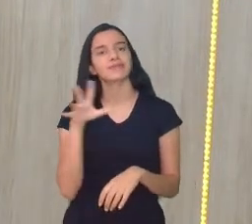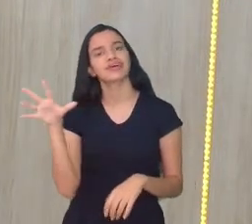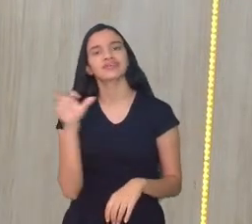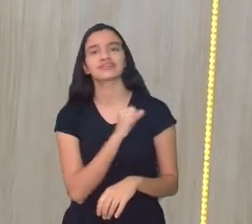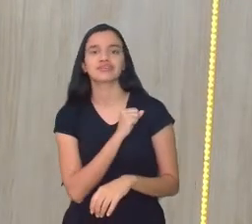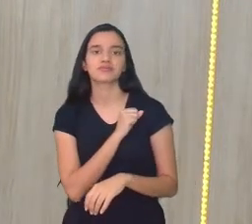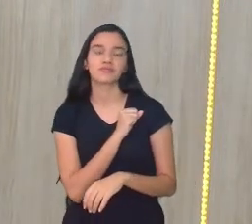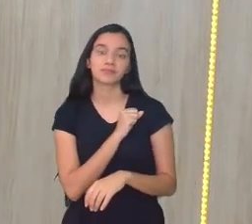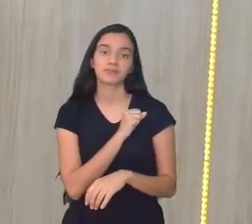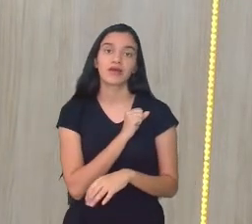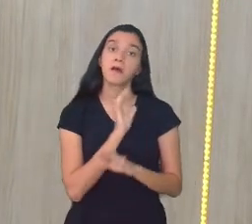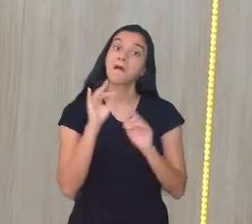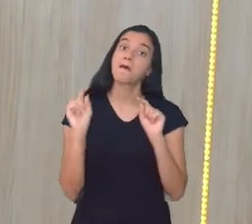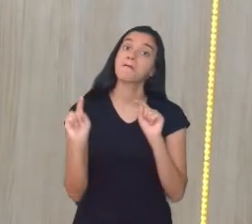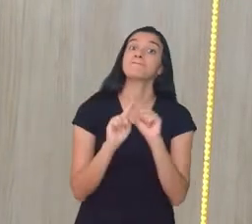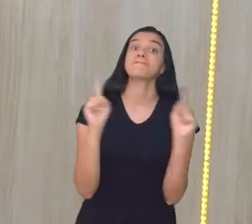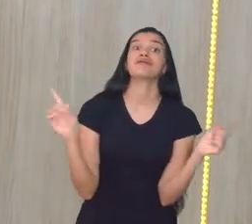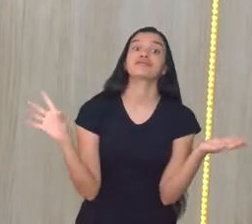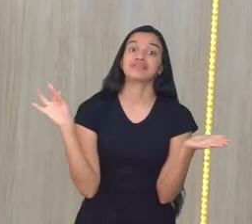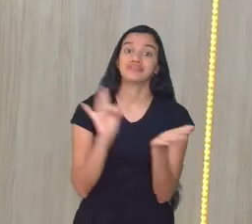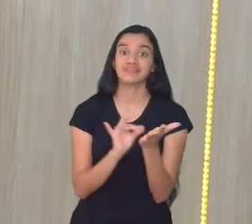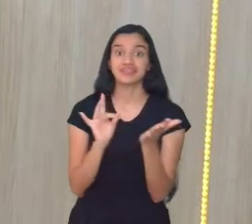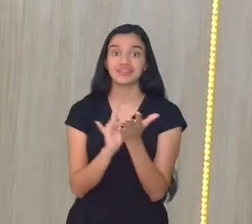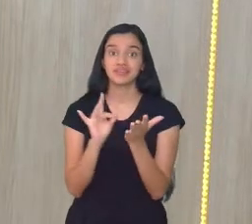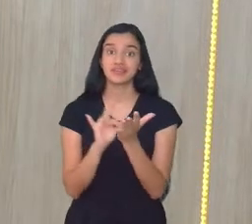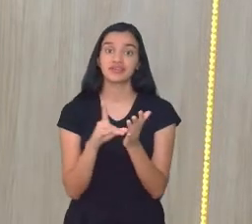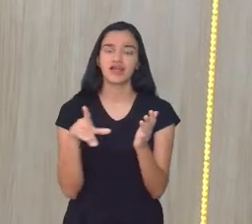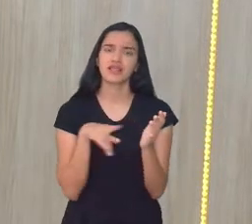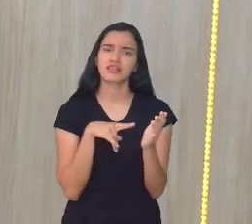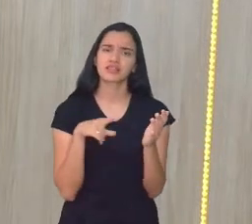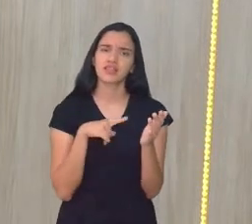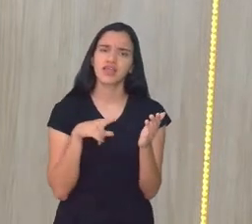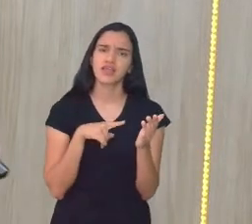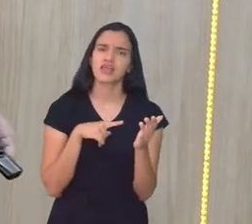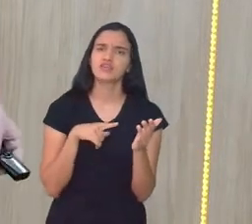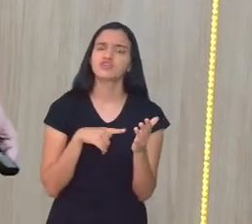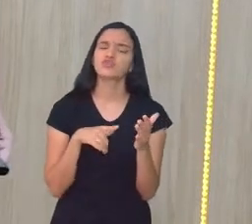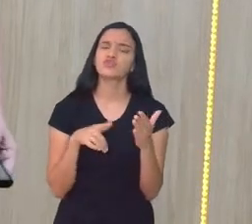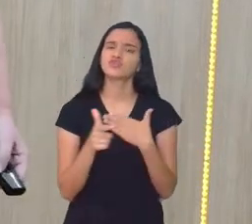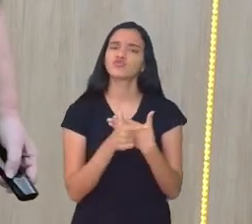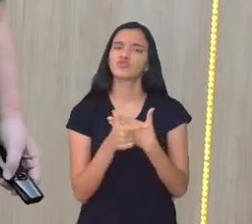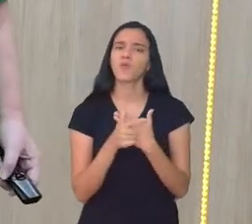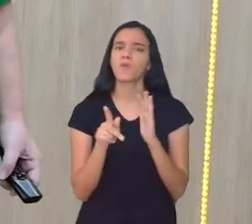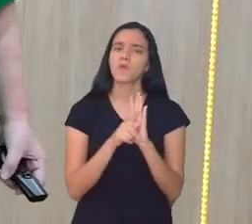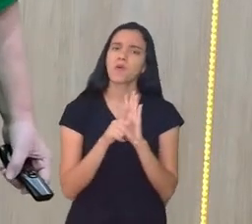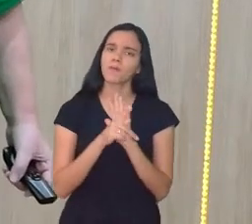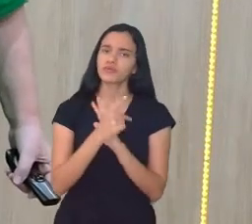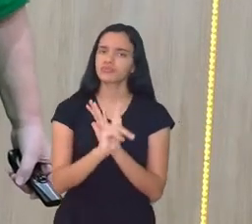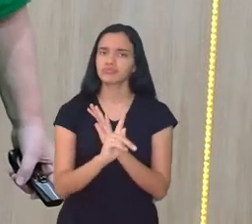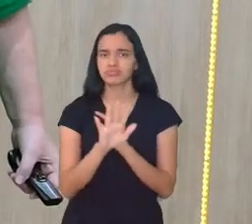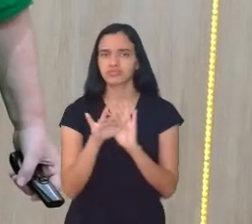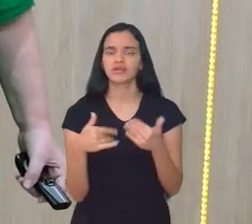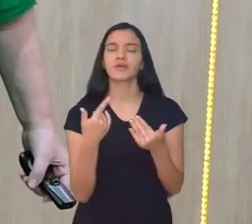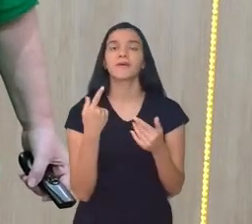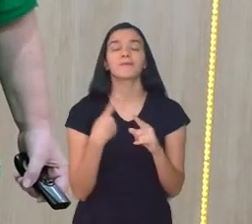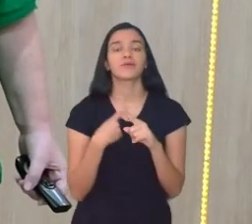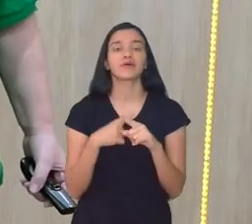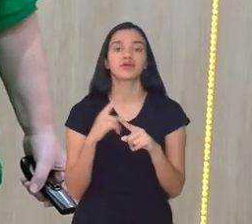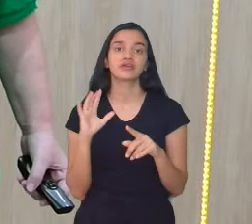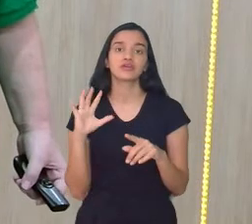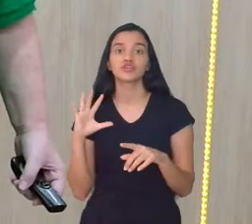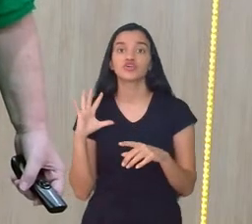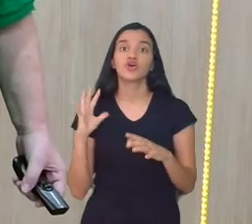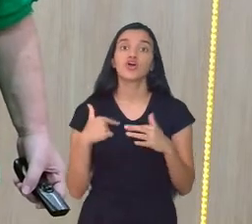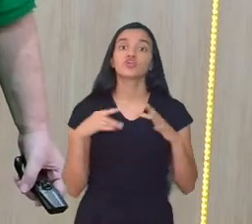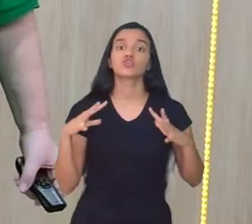mundo. Mas, na verdade, existem alguns mecanismos seu. Por quê? Porque todos nós